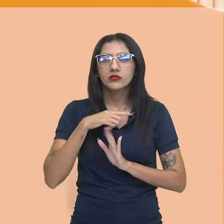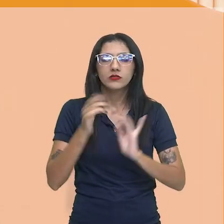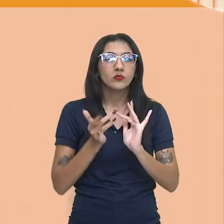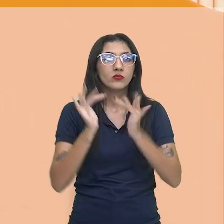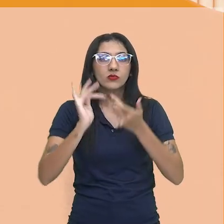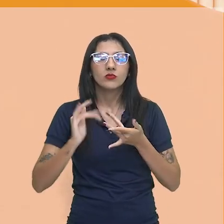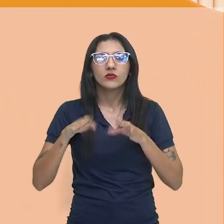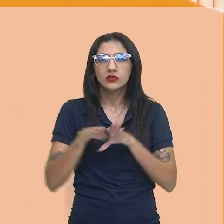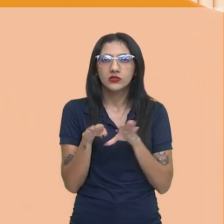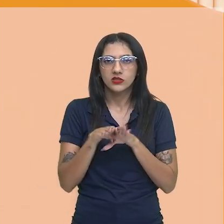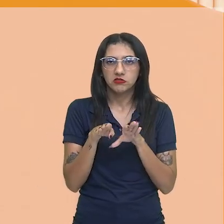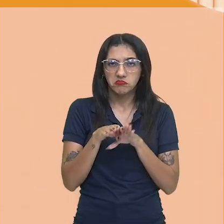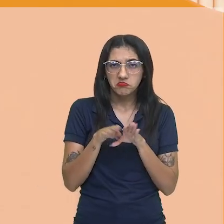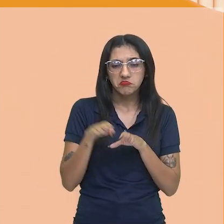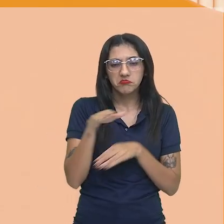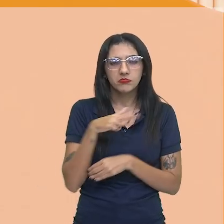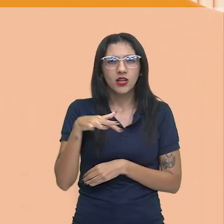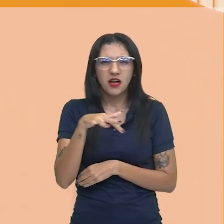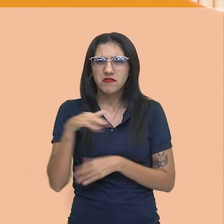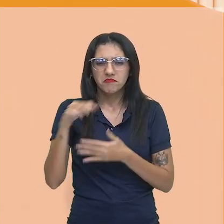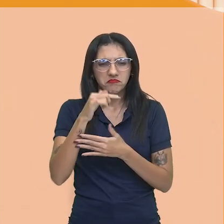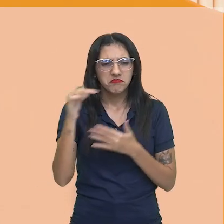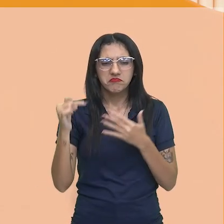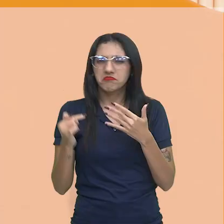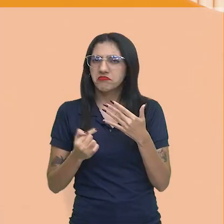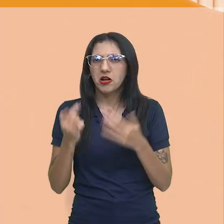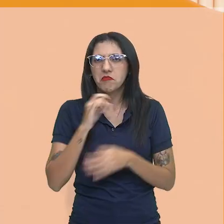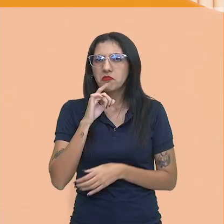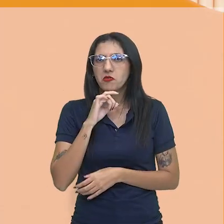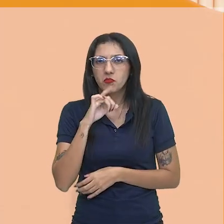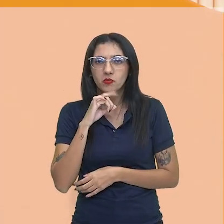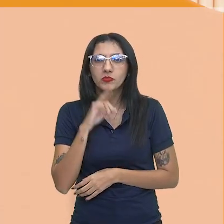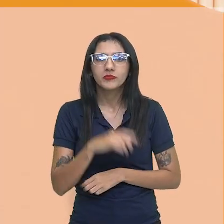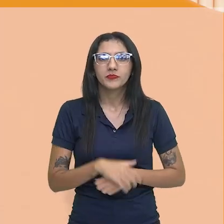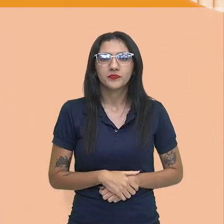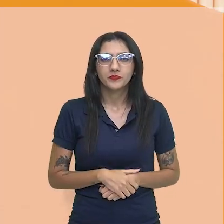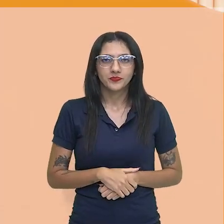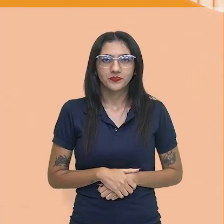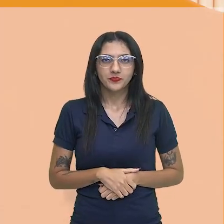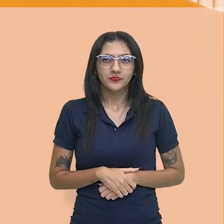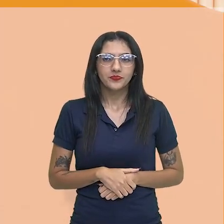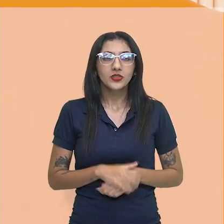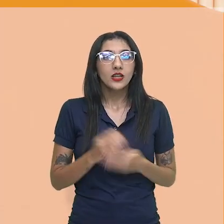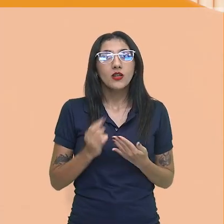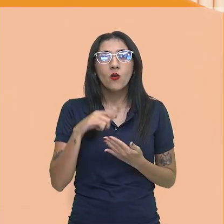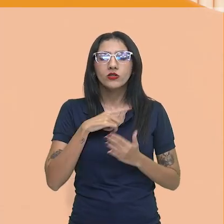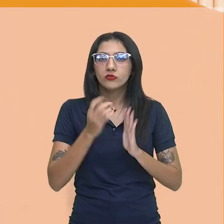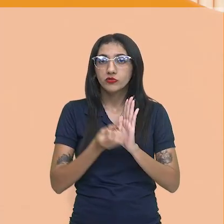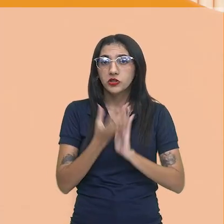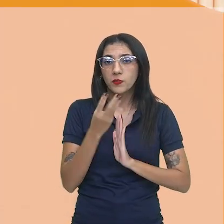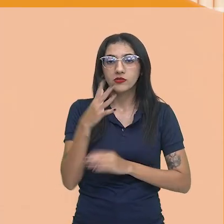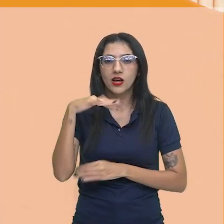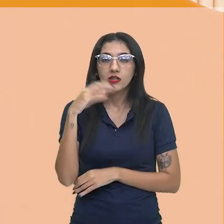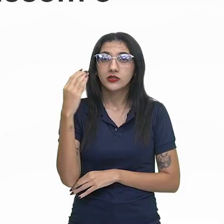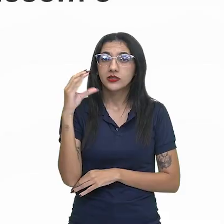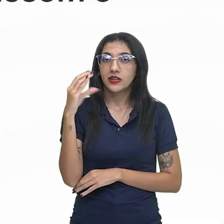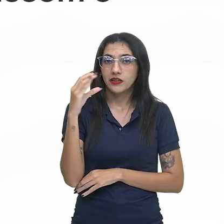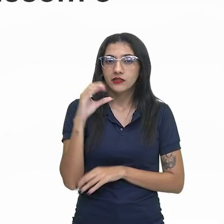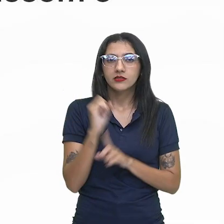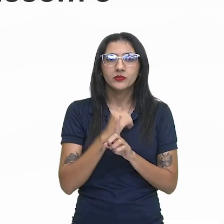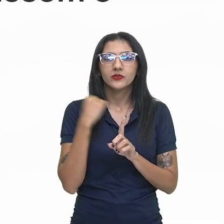aí todos esses questionamentos. Então, o surgimento da sociologia como ciência da